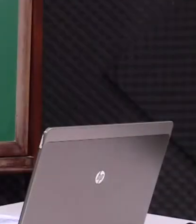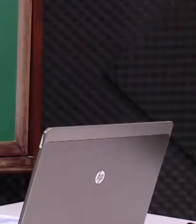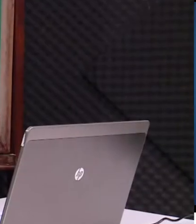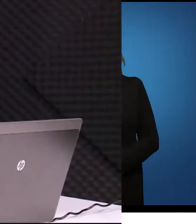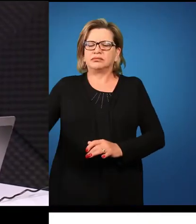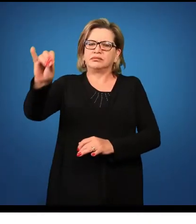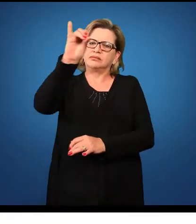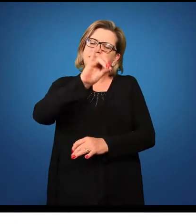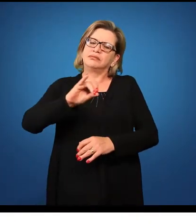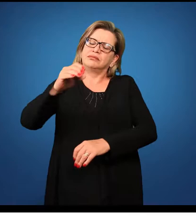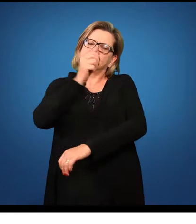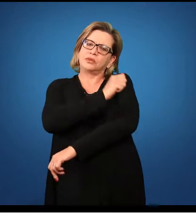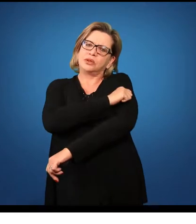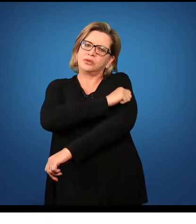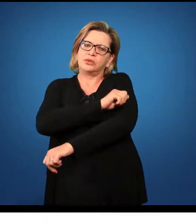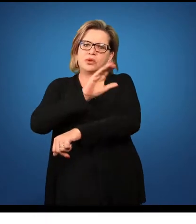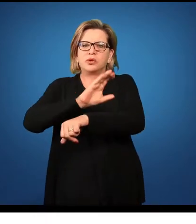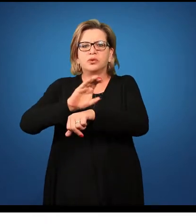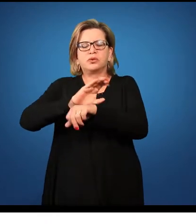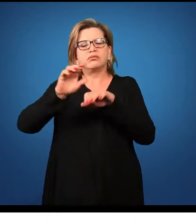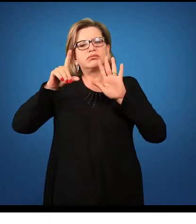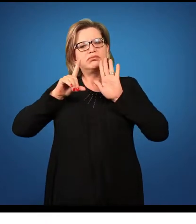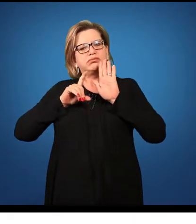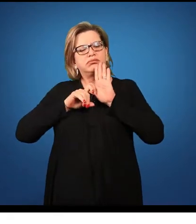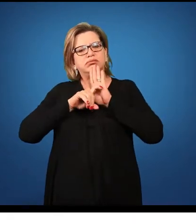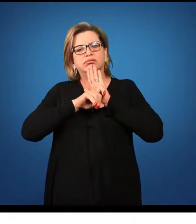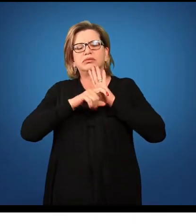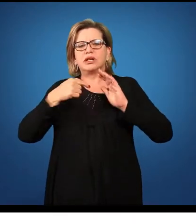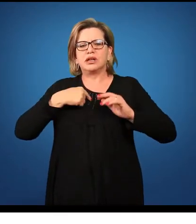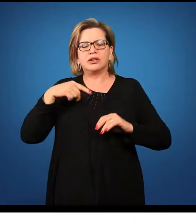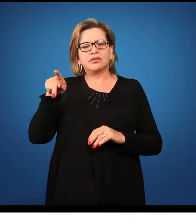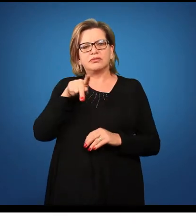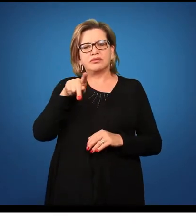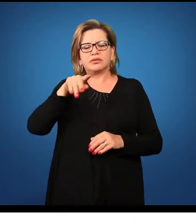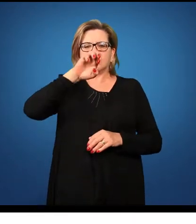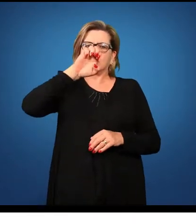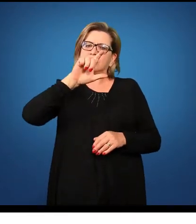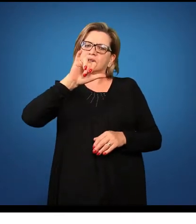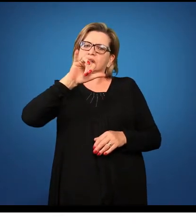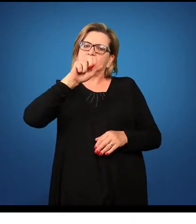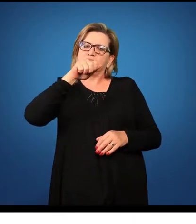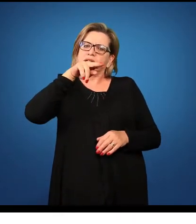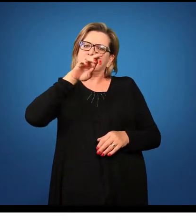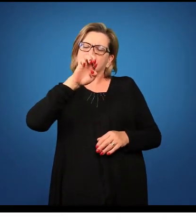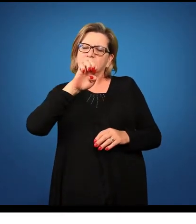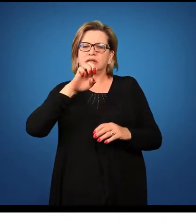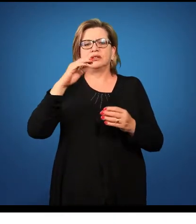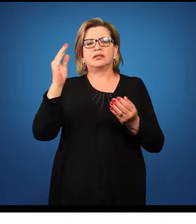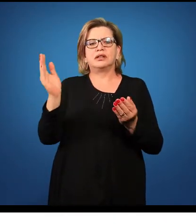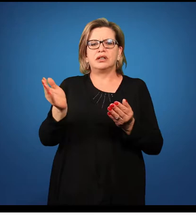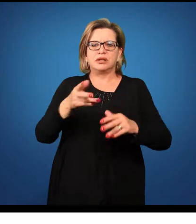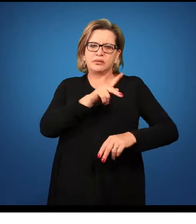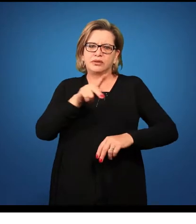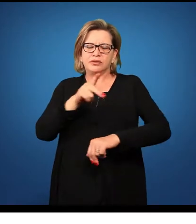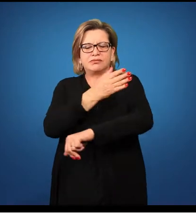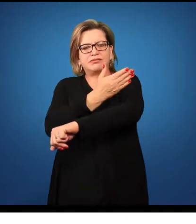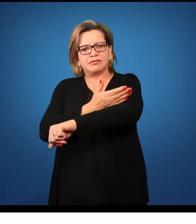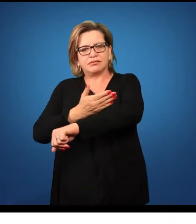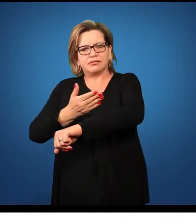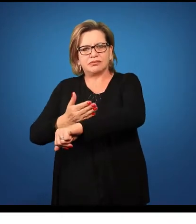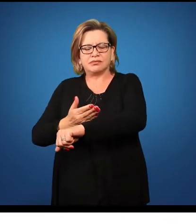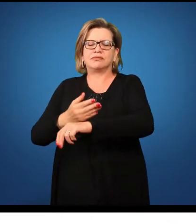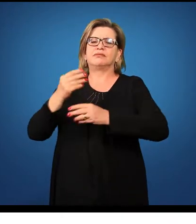Olá, acadêmicos do curso de Ciências Biológicas. Eu sou a professora Eliane Strachshmi, professora de estágio